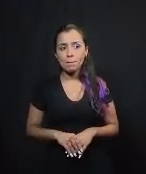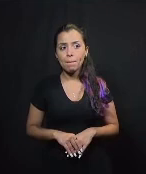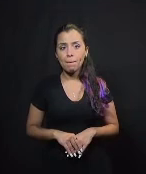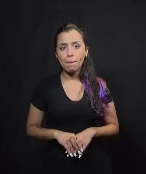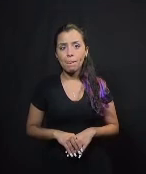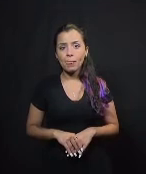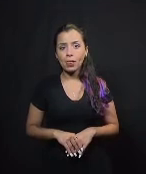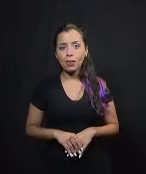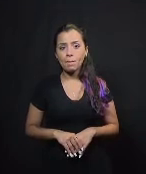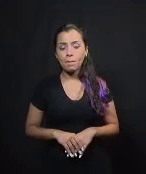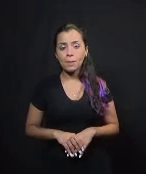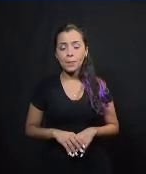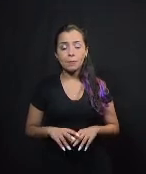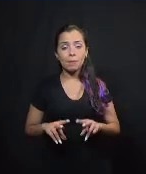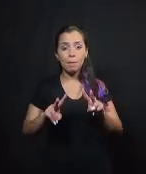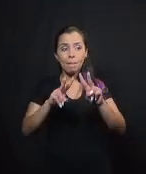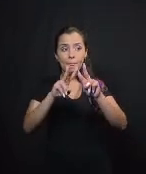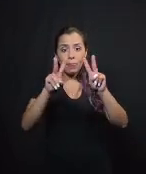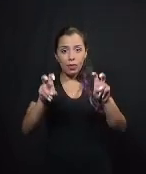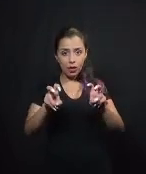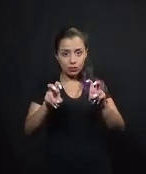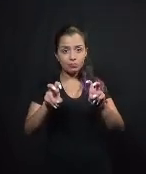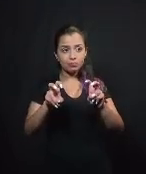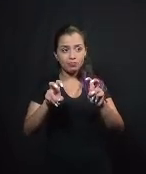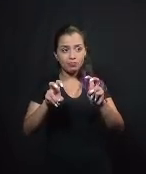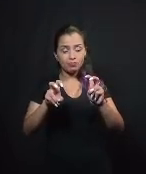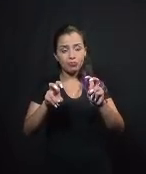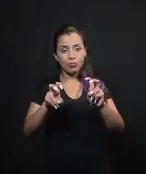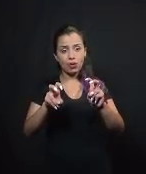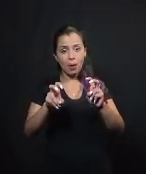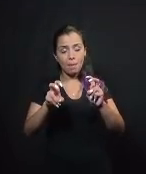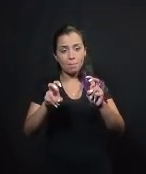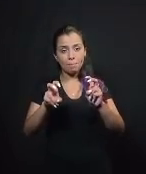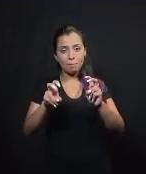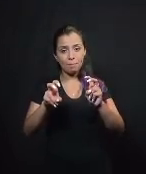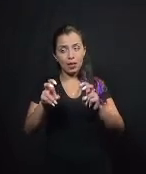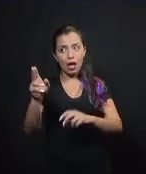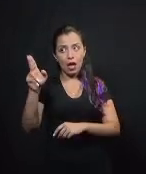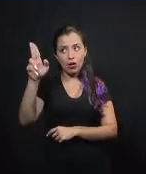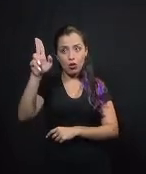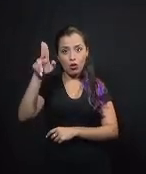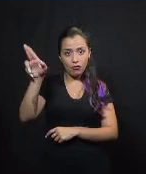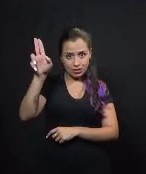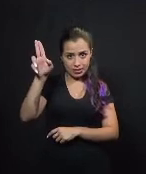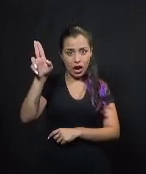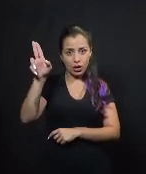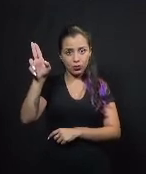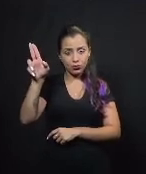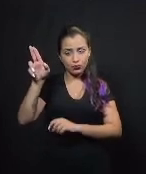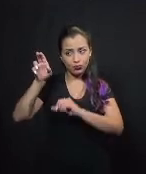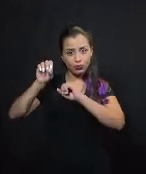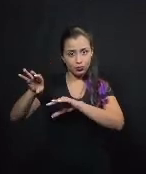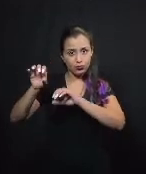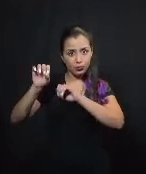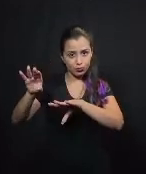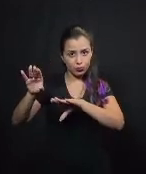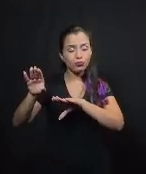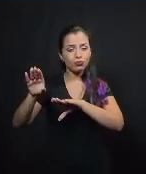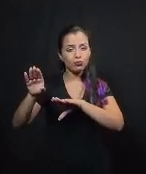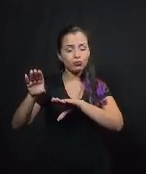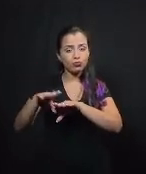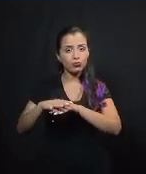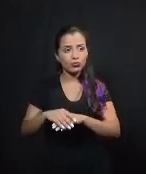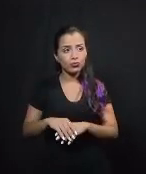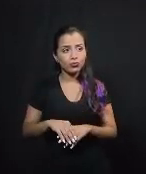instalação das cotas, a aprovação das cotas no ensino universitário tem concorrido para